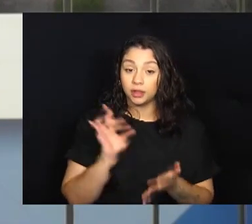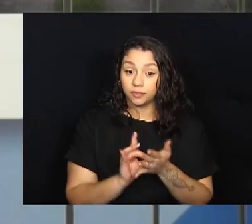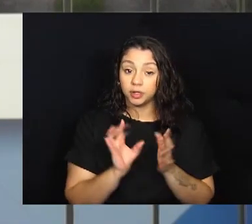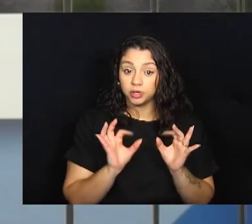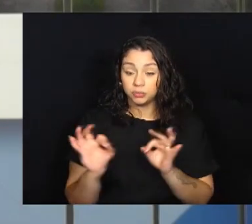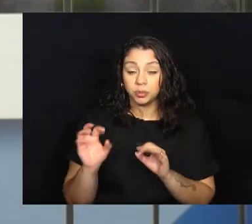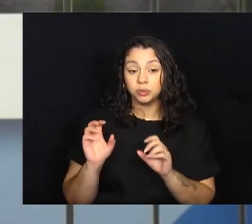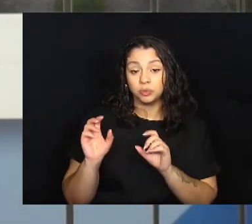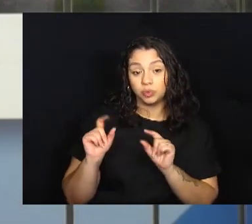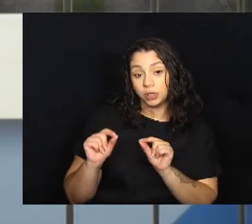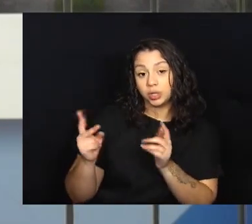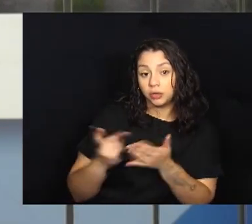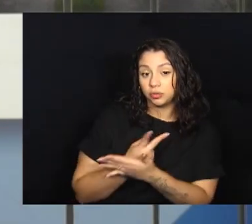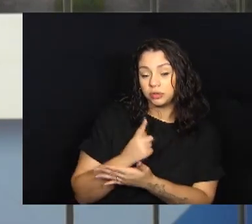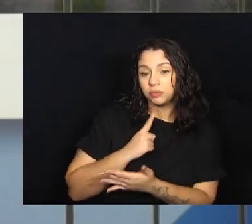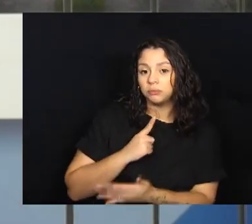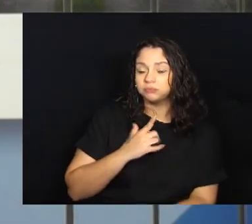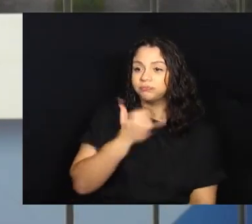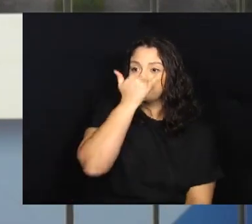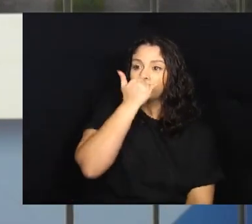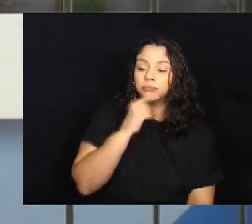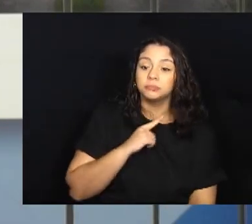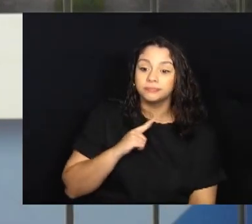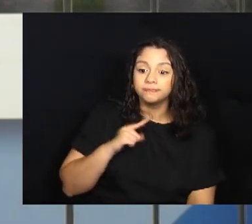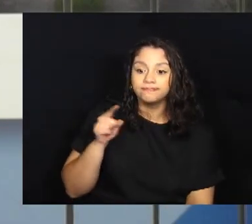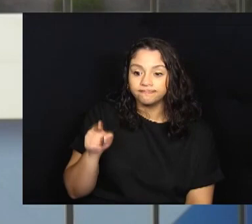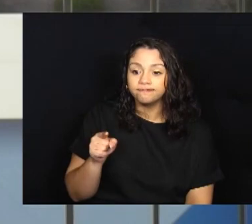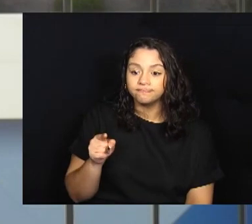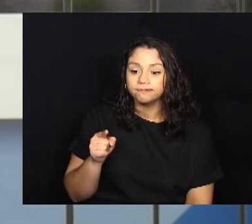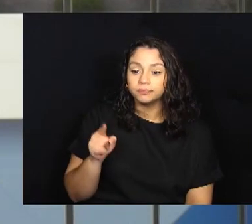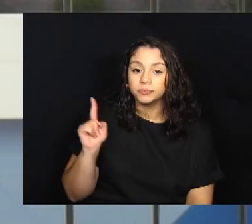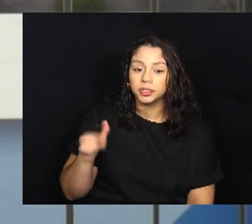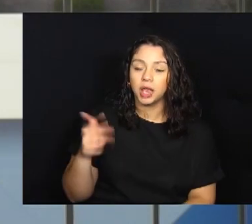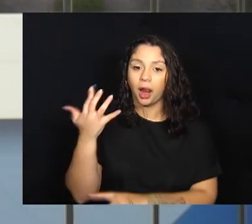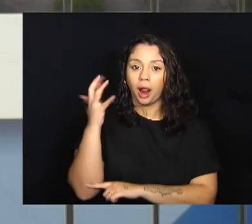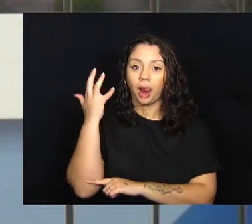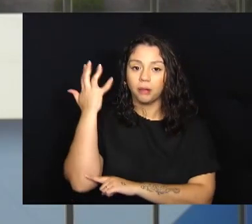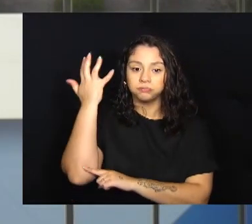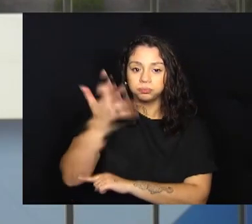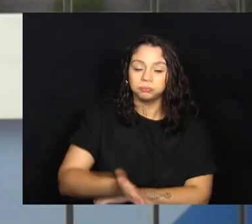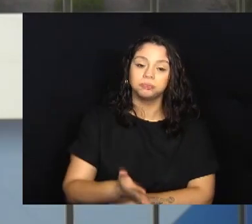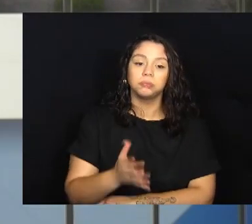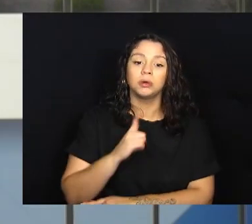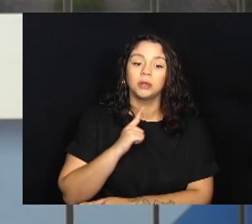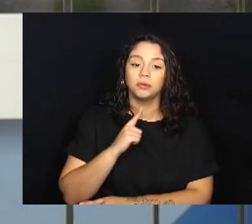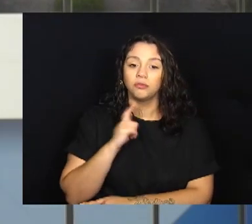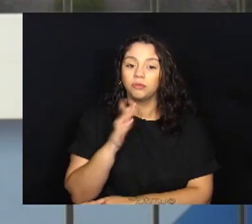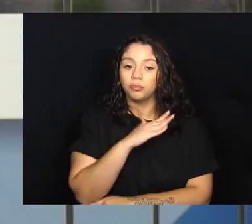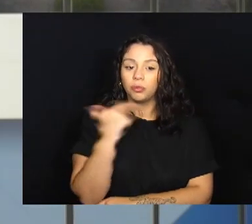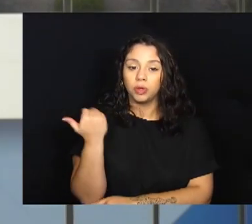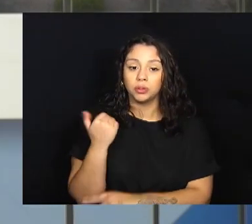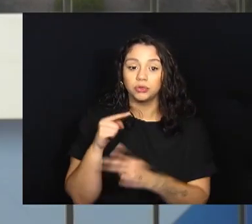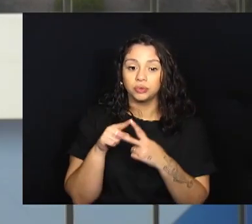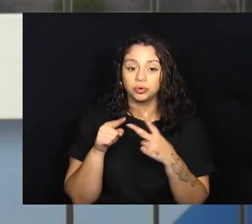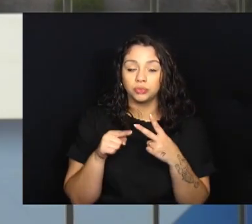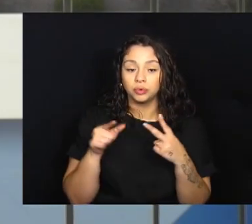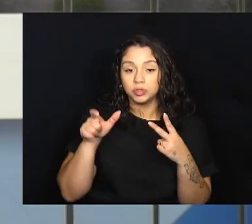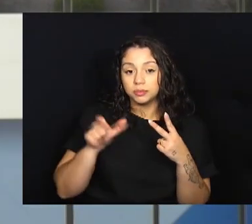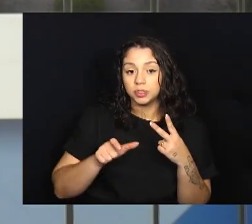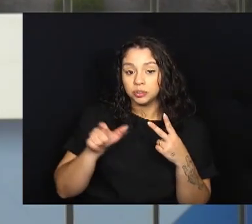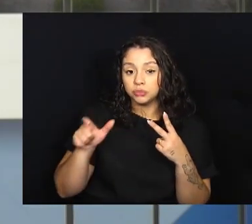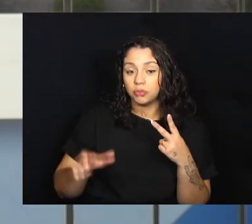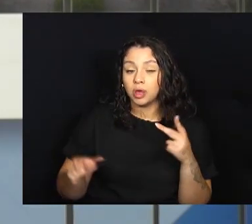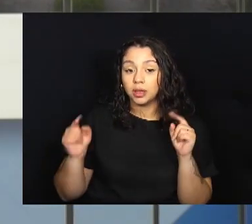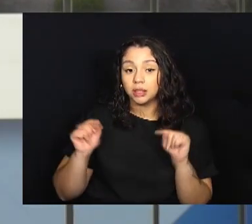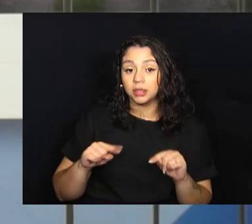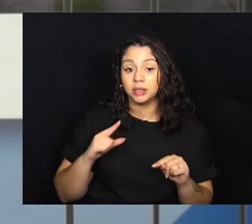caso daquela tragédia que aconteceu, né, da queda da árvore que matou, né, na verdade matou 2 pessoas aqui,